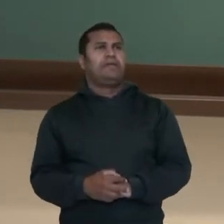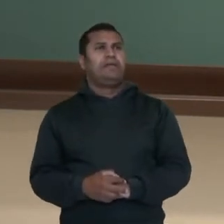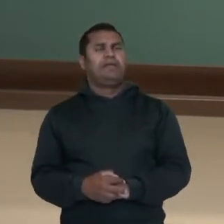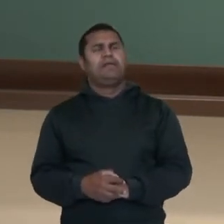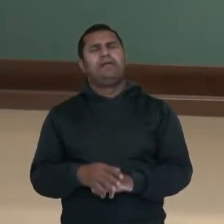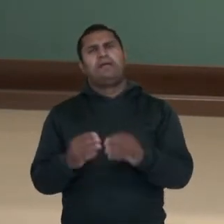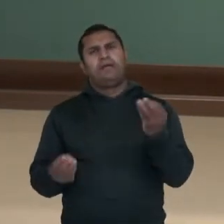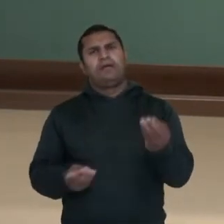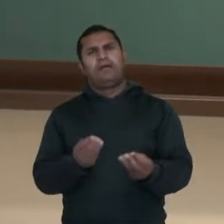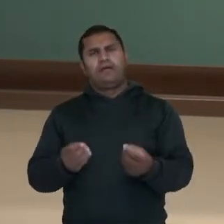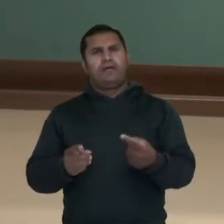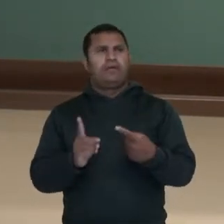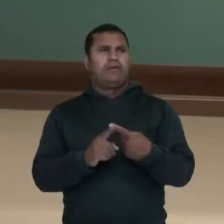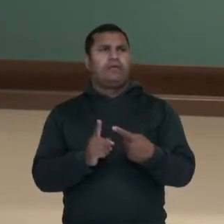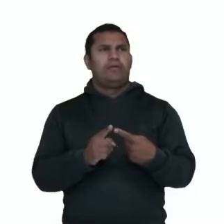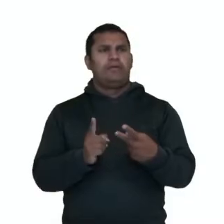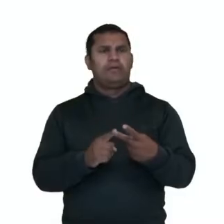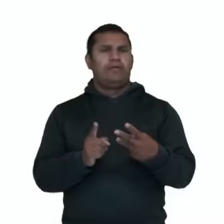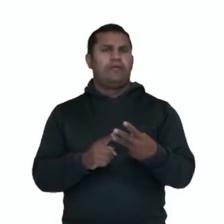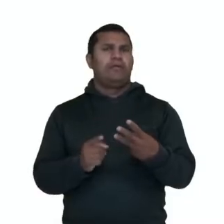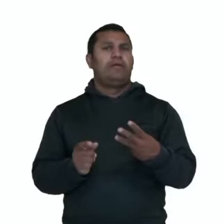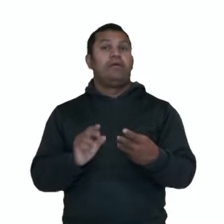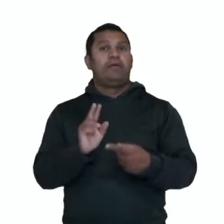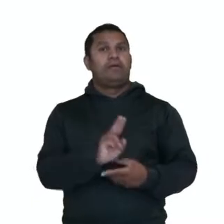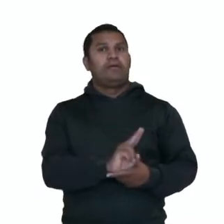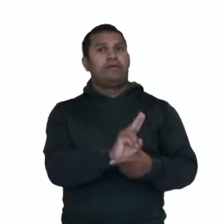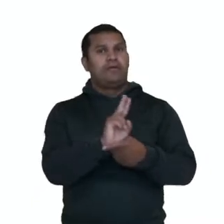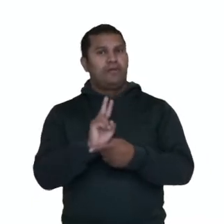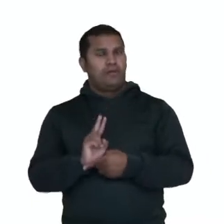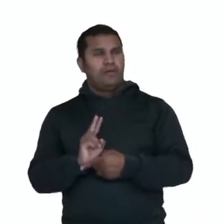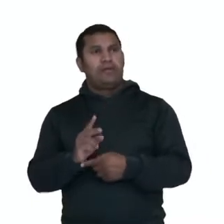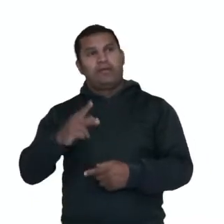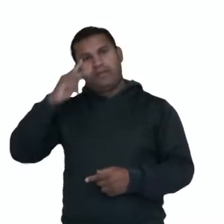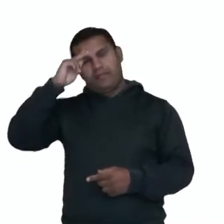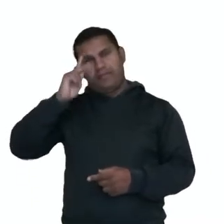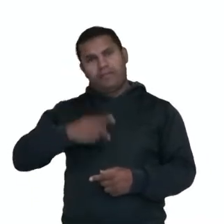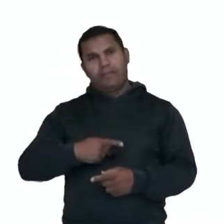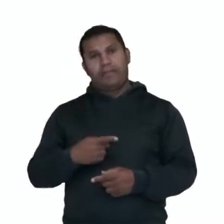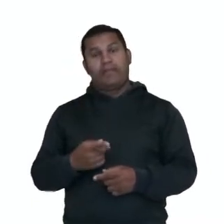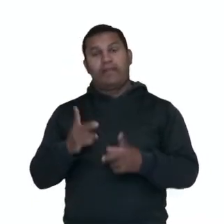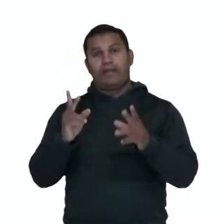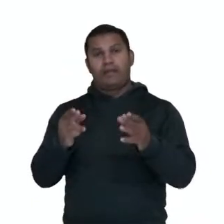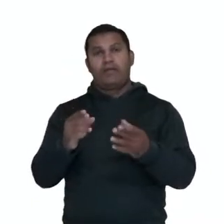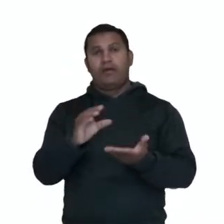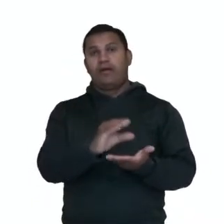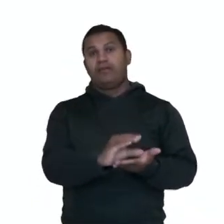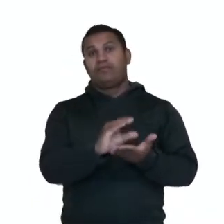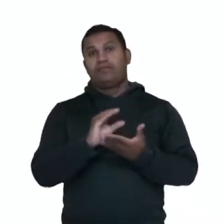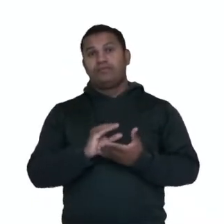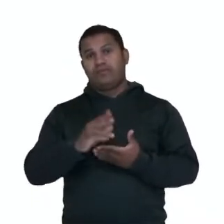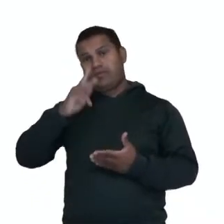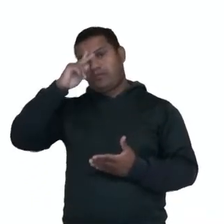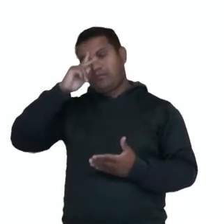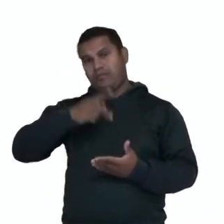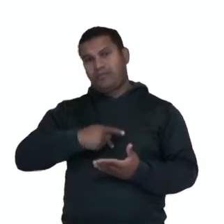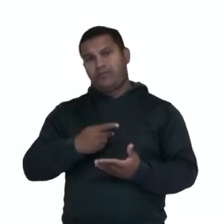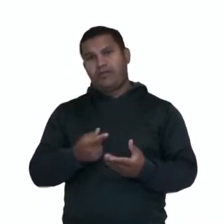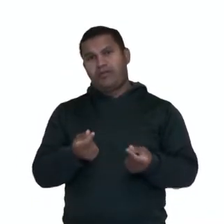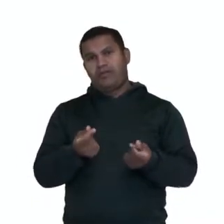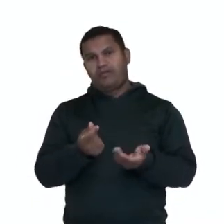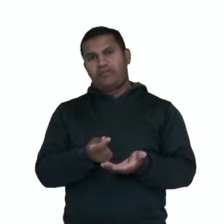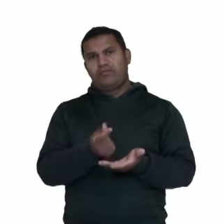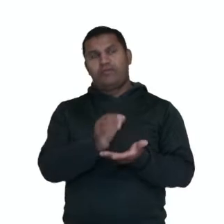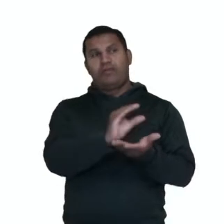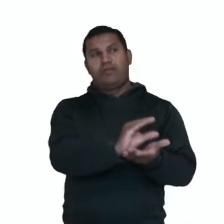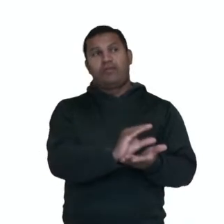Tipos de empréstimo, vamos lá? O primeiro empréstimo é empréstimo pessoal ou crédito pessoal. É um dinheiro disponibilizado para a